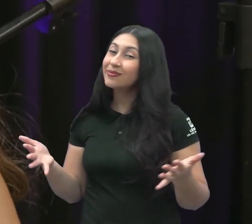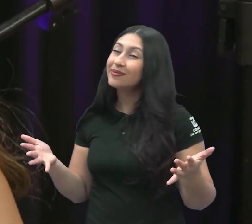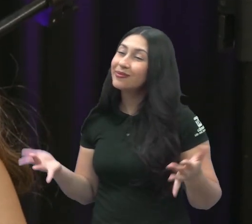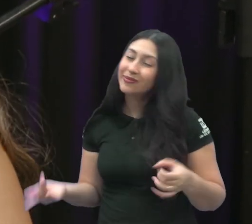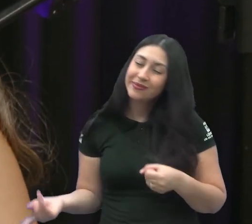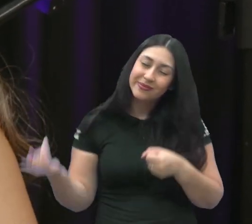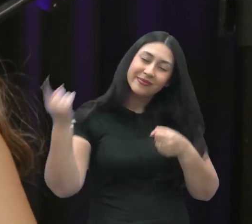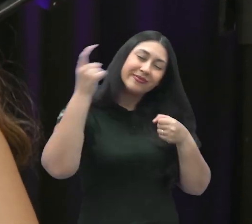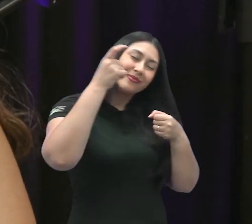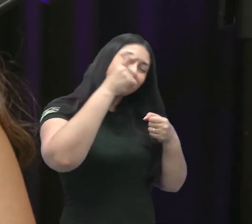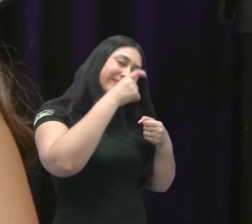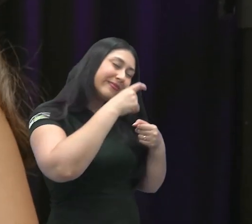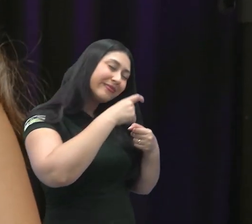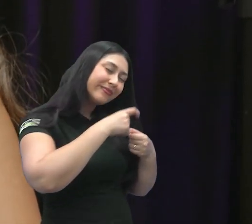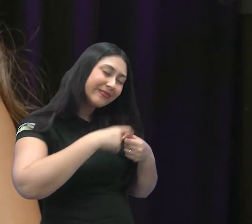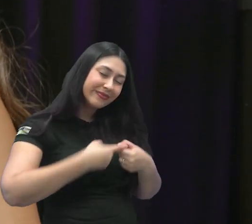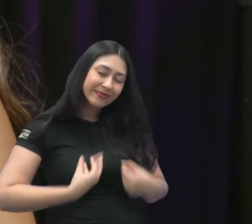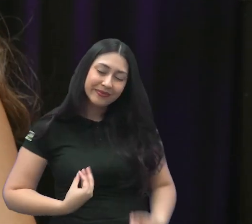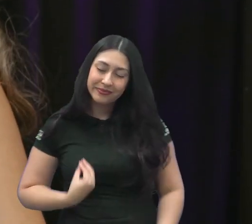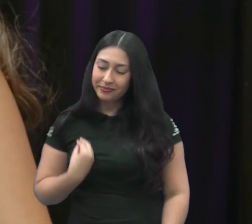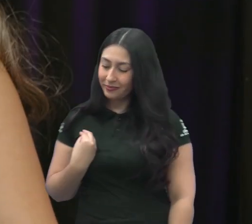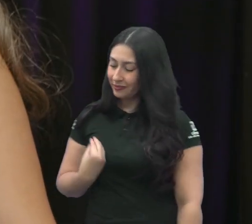de volta à